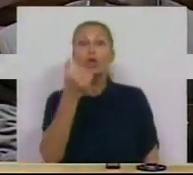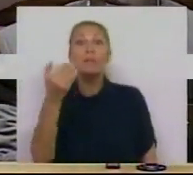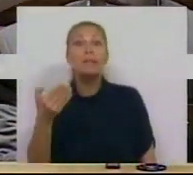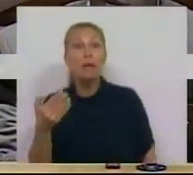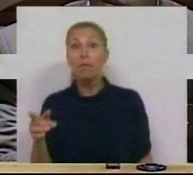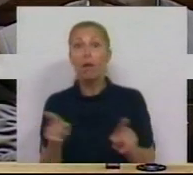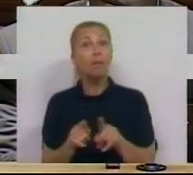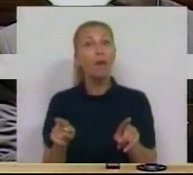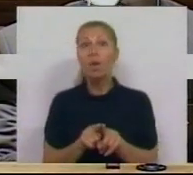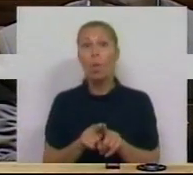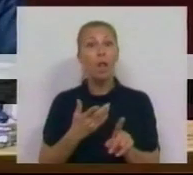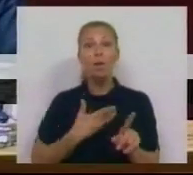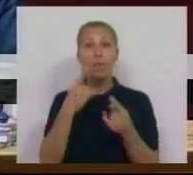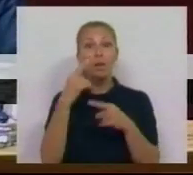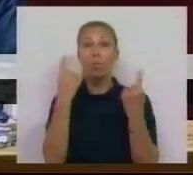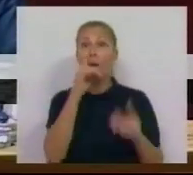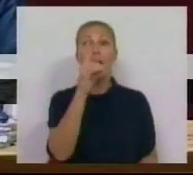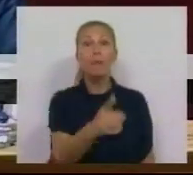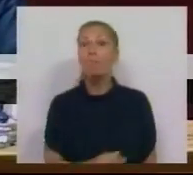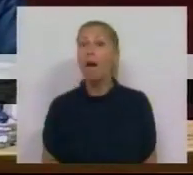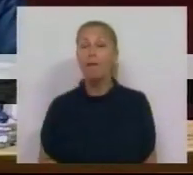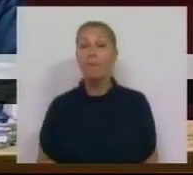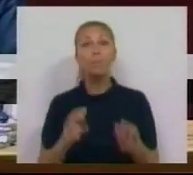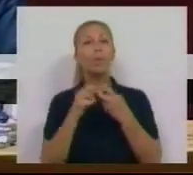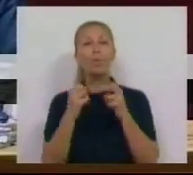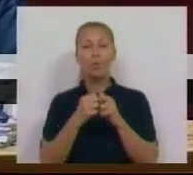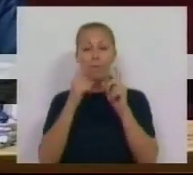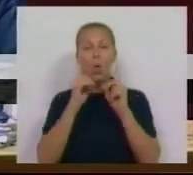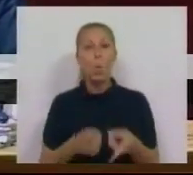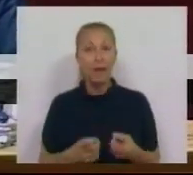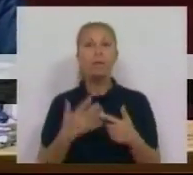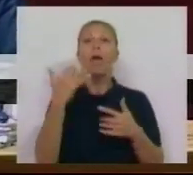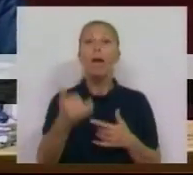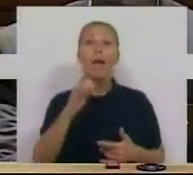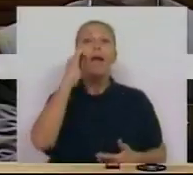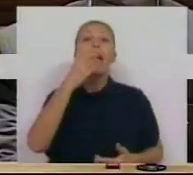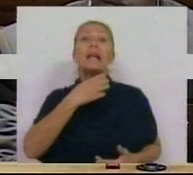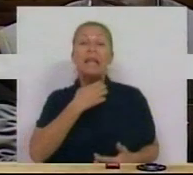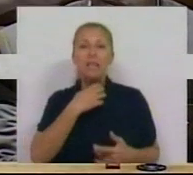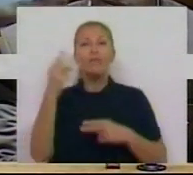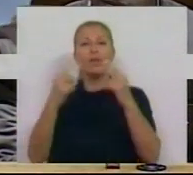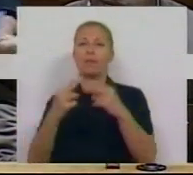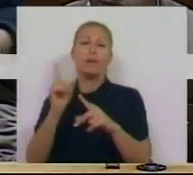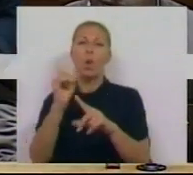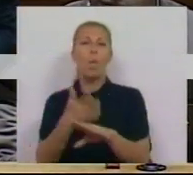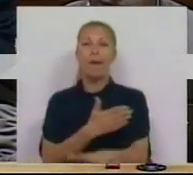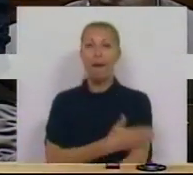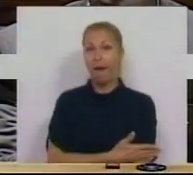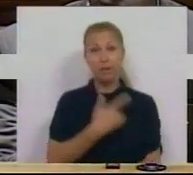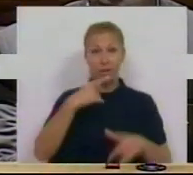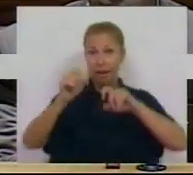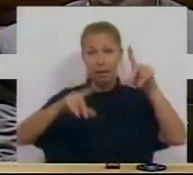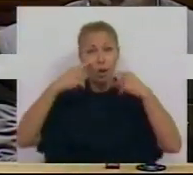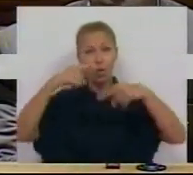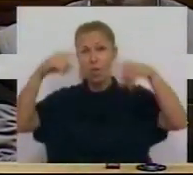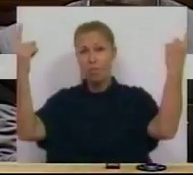igual à dívida pública alemã. O problema começa depois da crise financeira e não antes. E acontece isto com estes indicadores que me acontecem como muitos